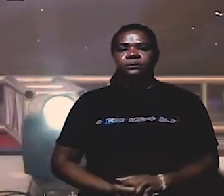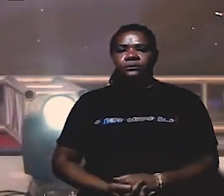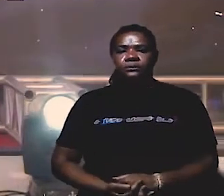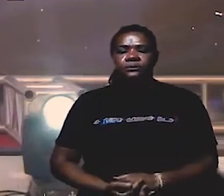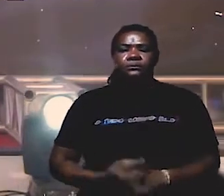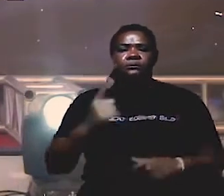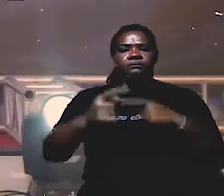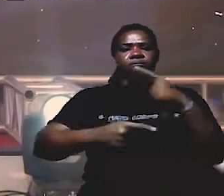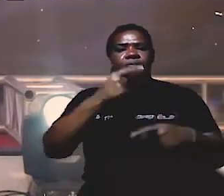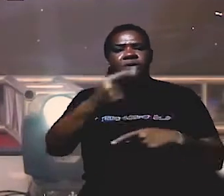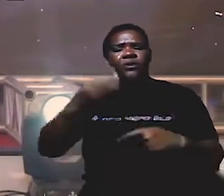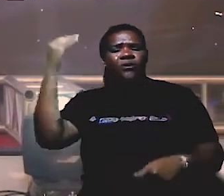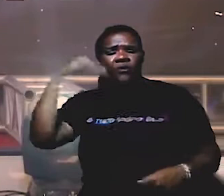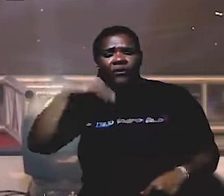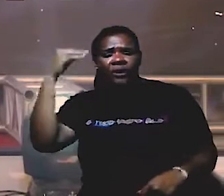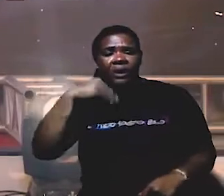outras vezes frágil,